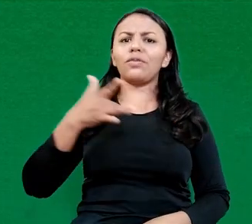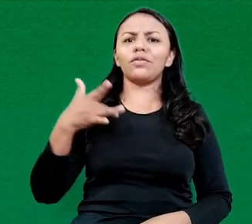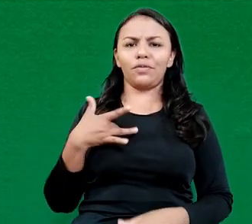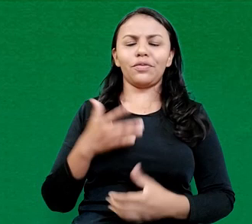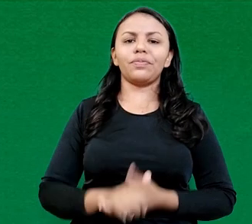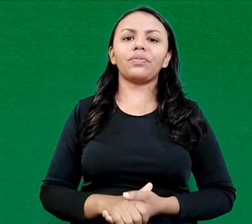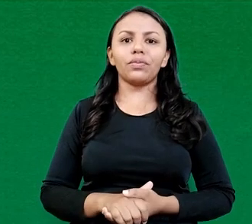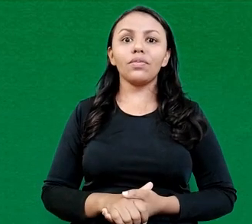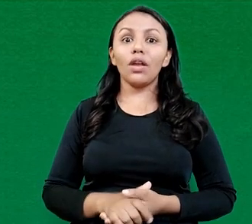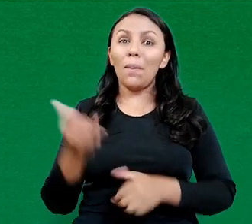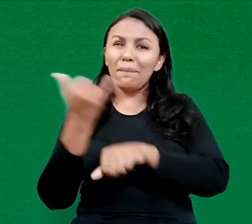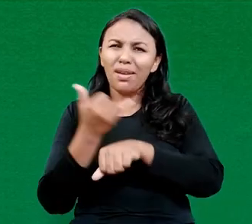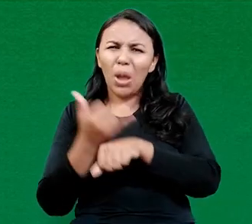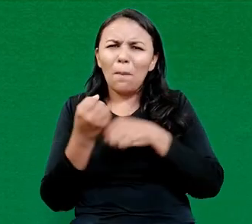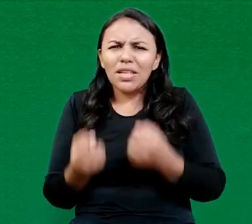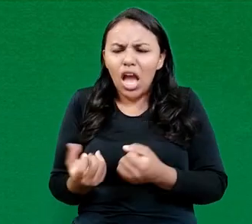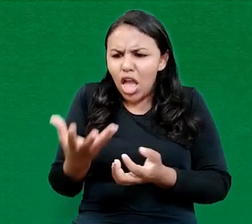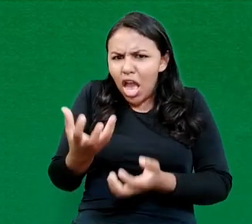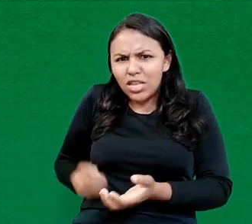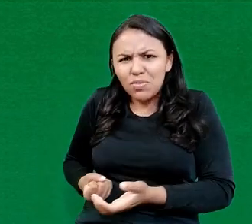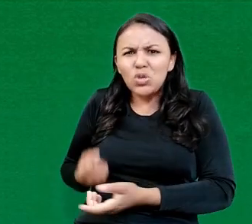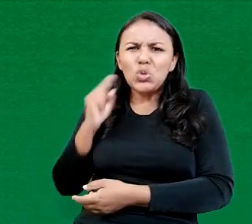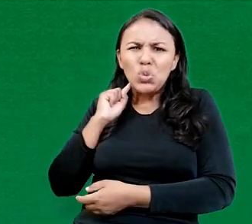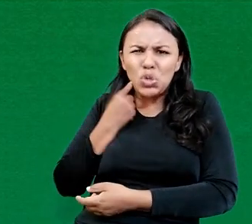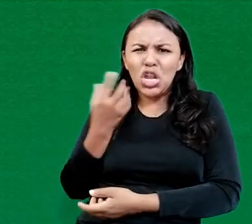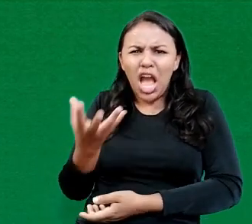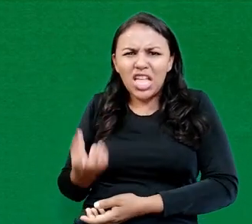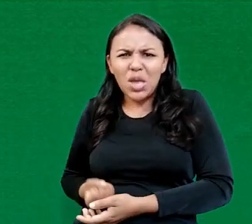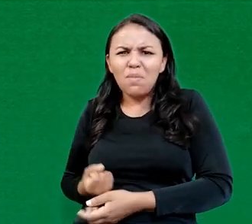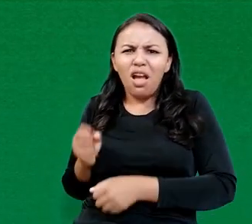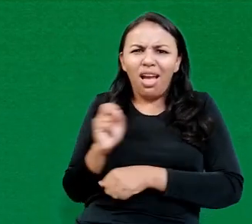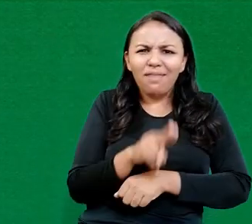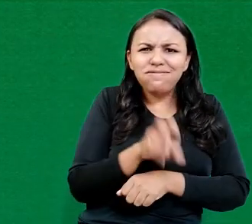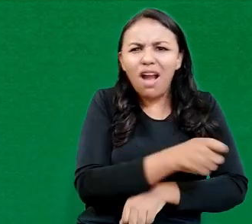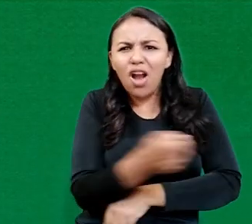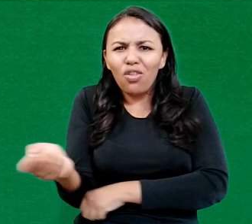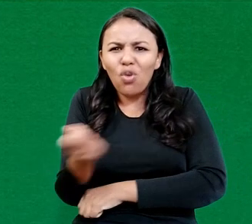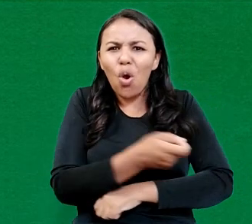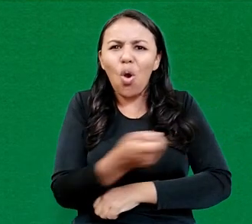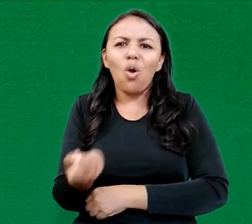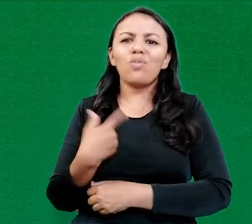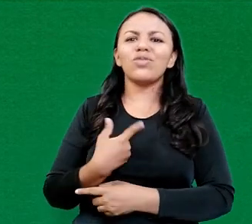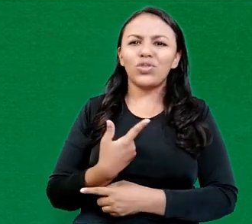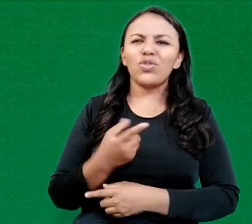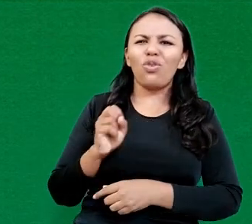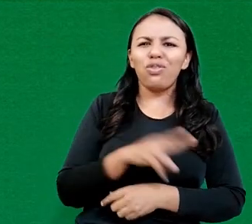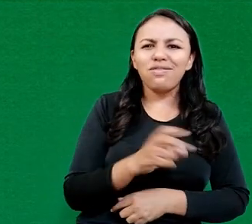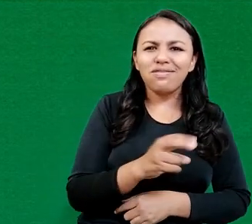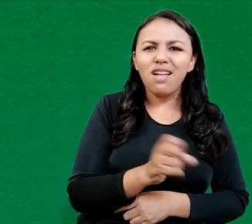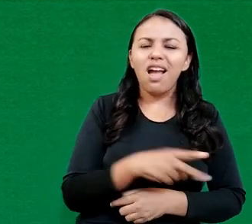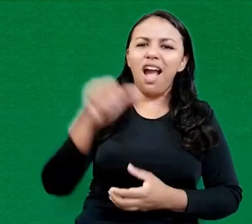trabalha com a chegada de metais pesados, com poluentes, com agrotóxicos, com toxinas dos alimentos,